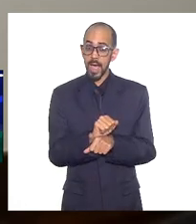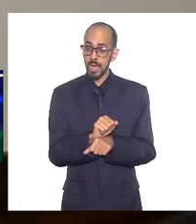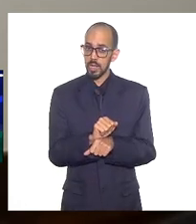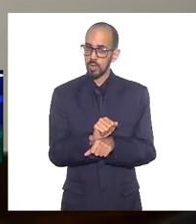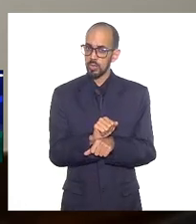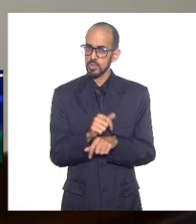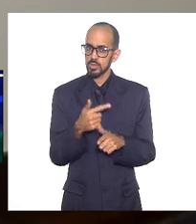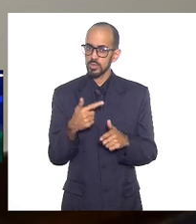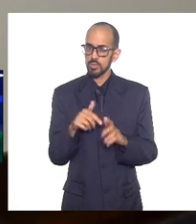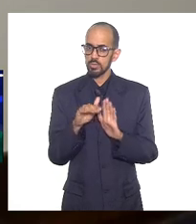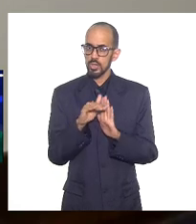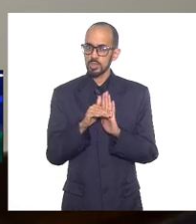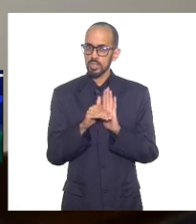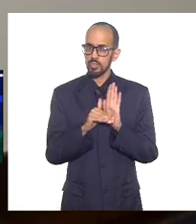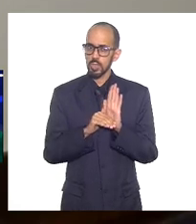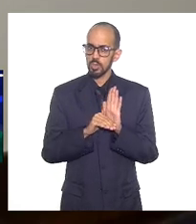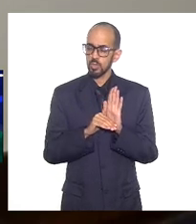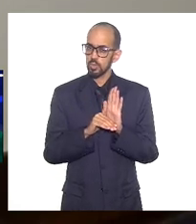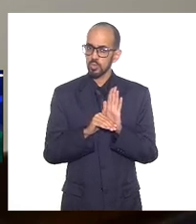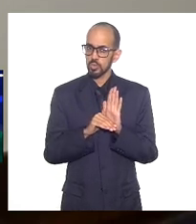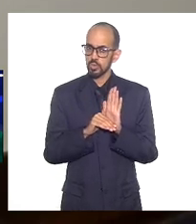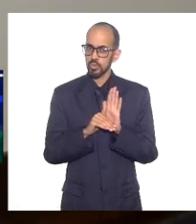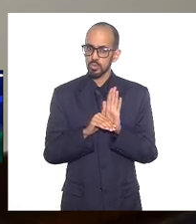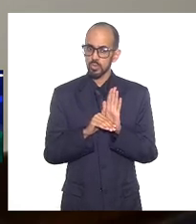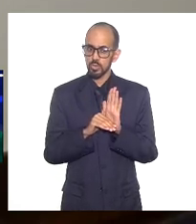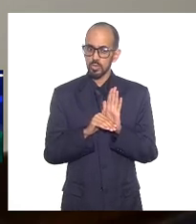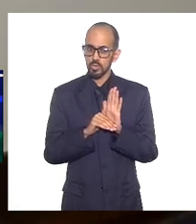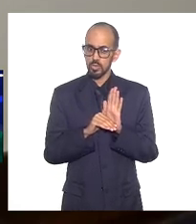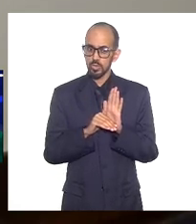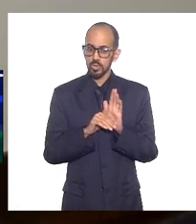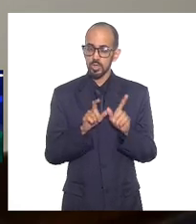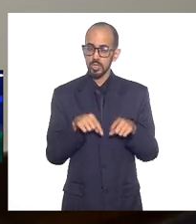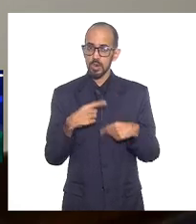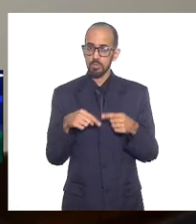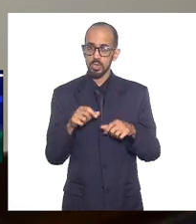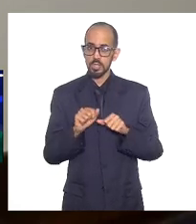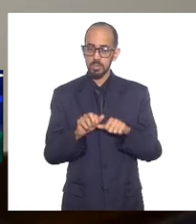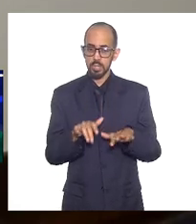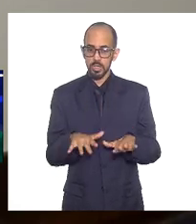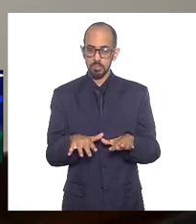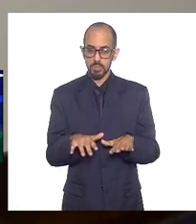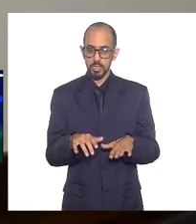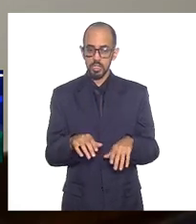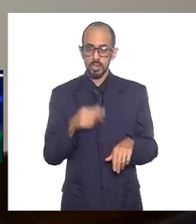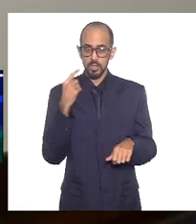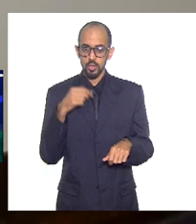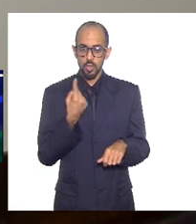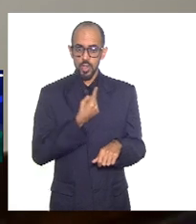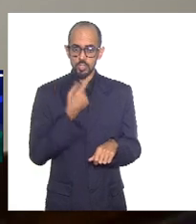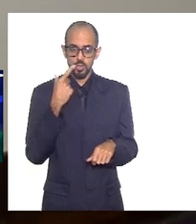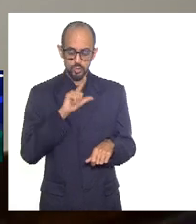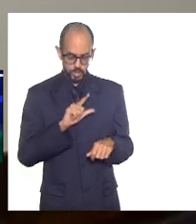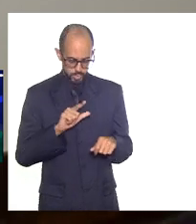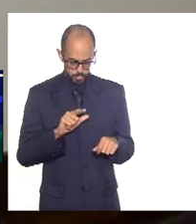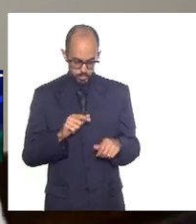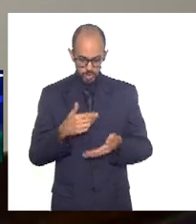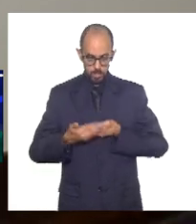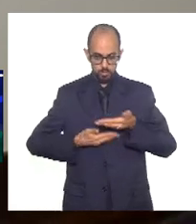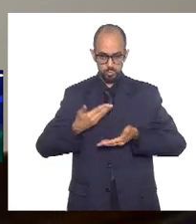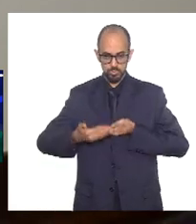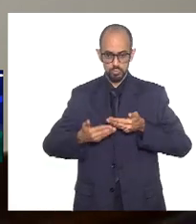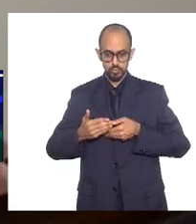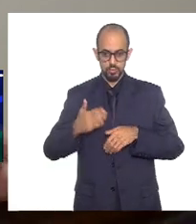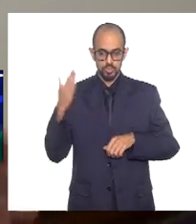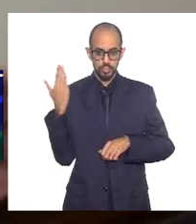processo. Interrompa esse processo. E, após a pandemia, que a gente tenha processos de interação